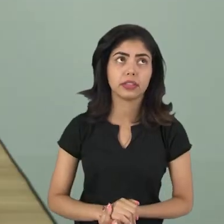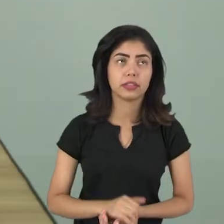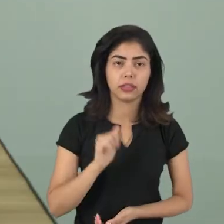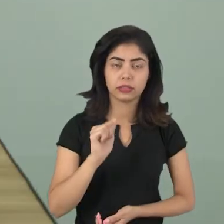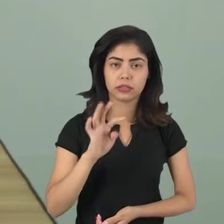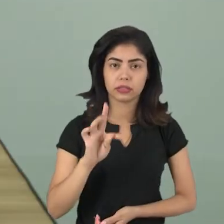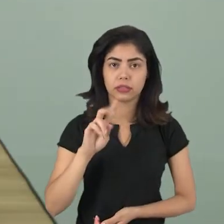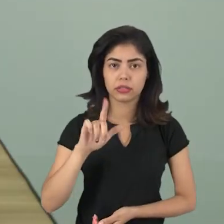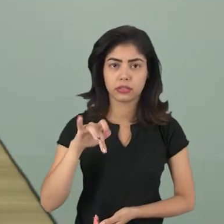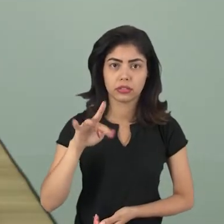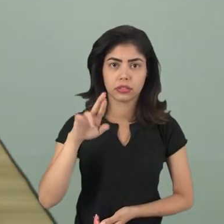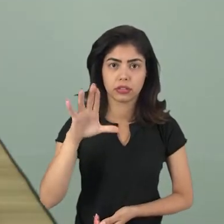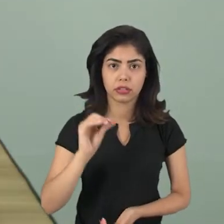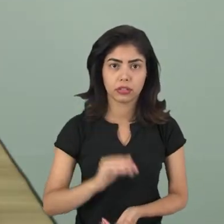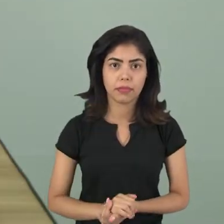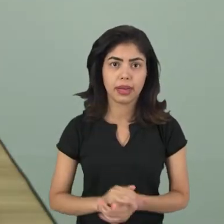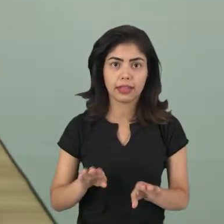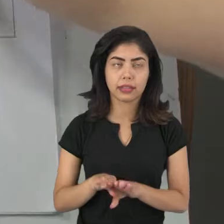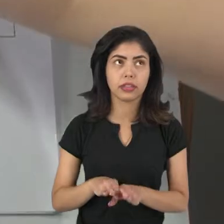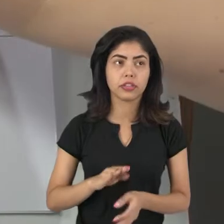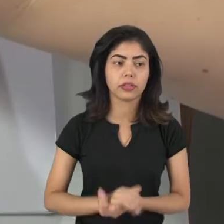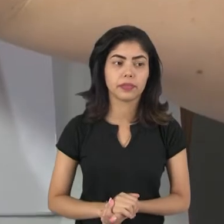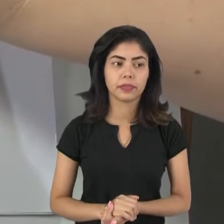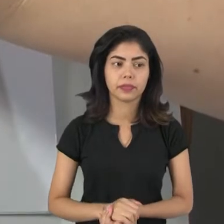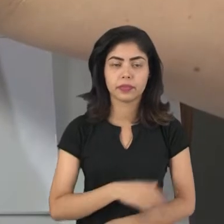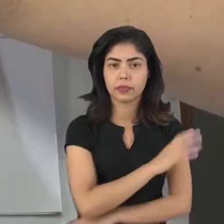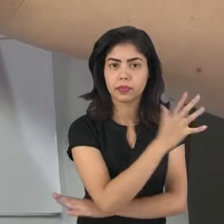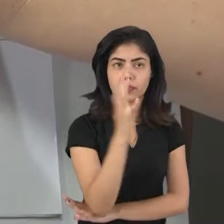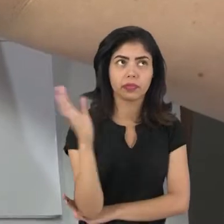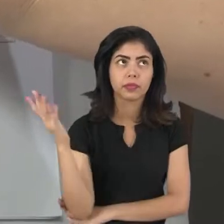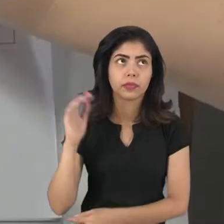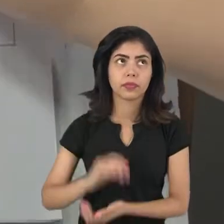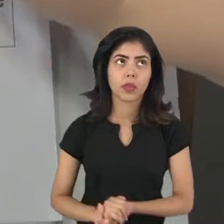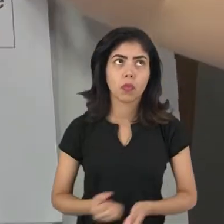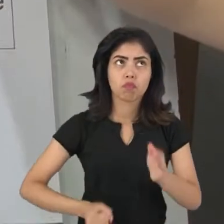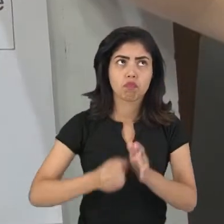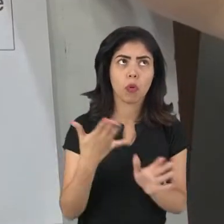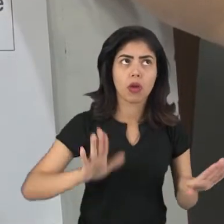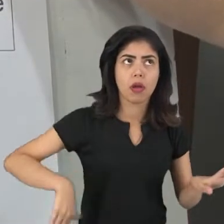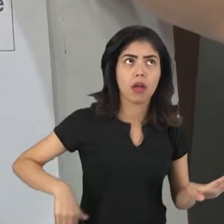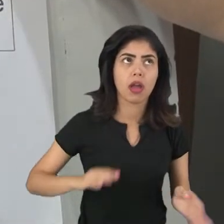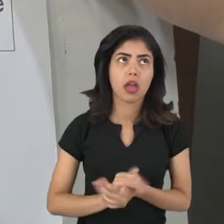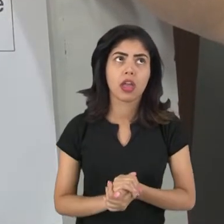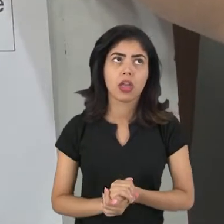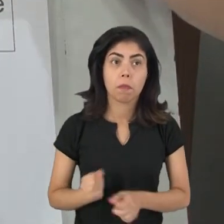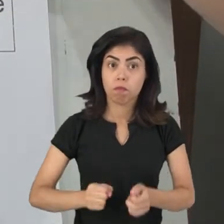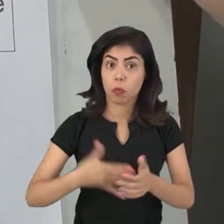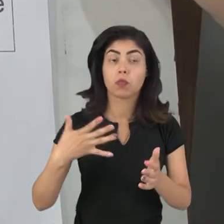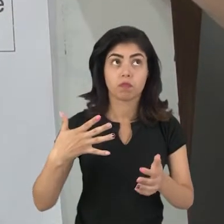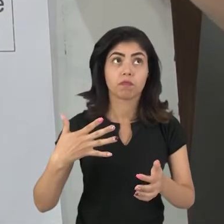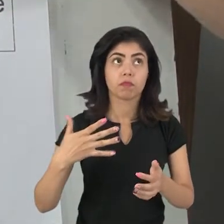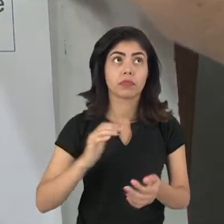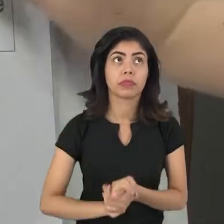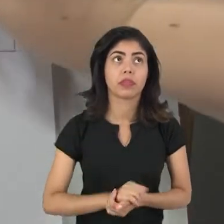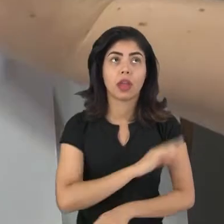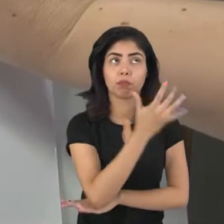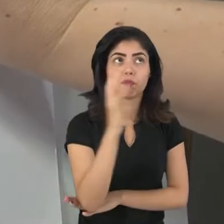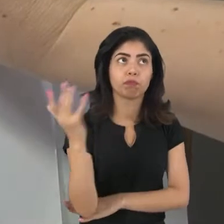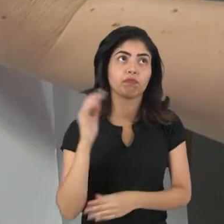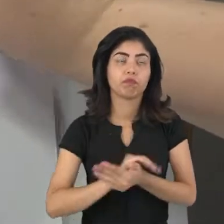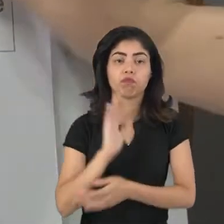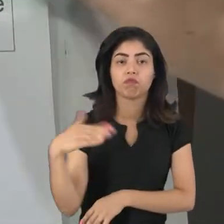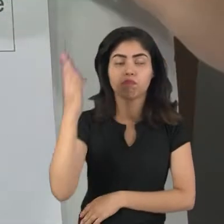para onde? Para a natureza. E o principal que é afetado são os rios, os mares, né? Os lagos.